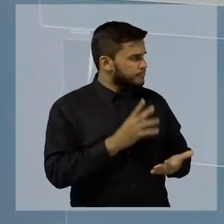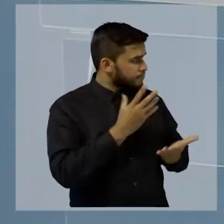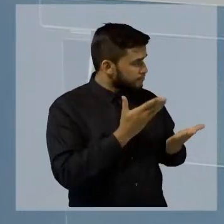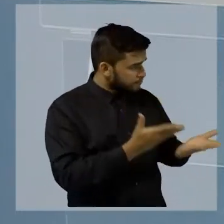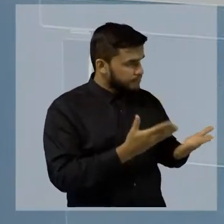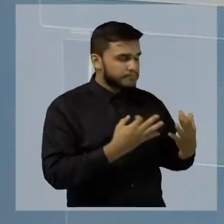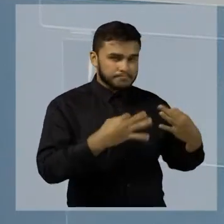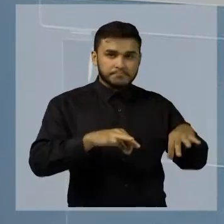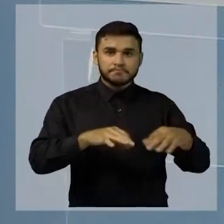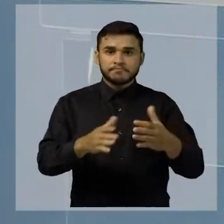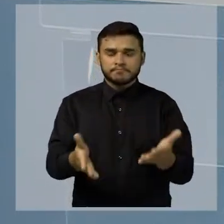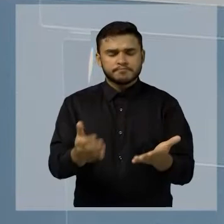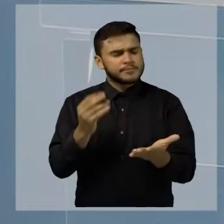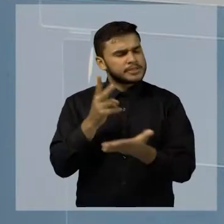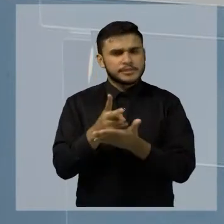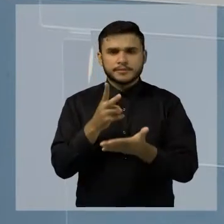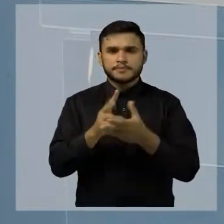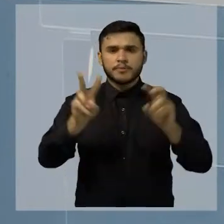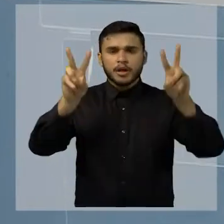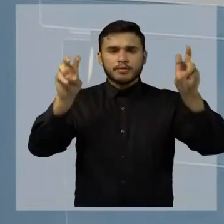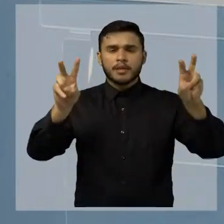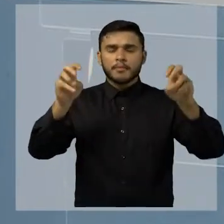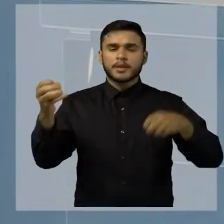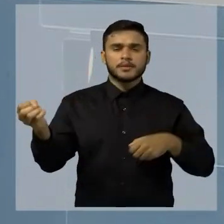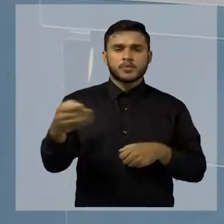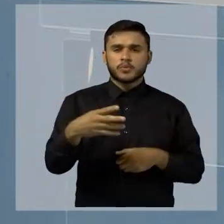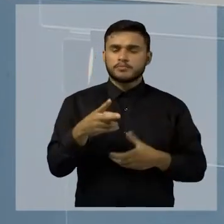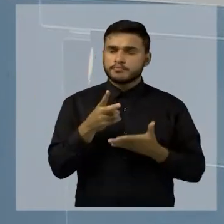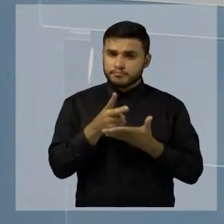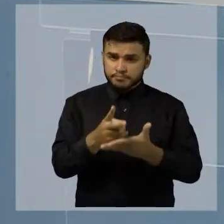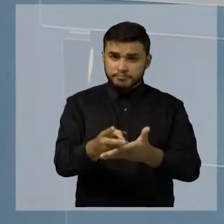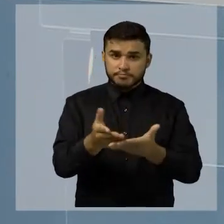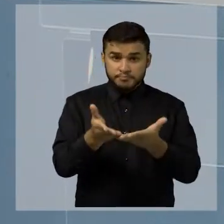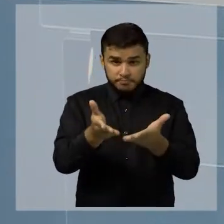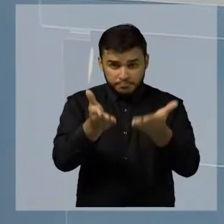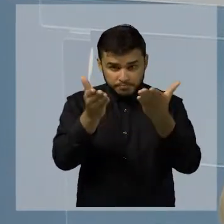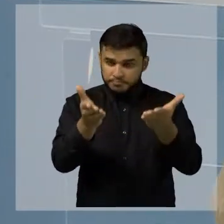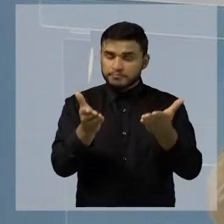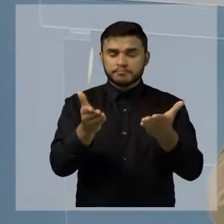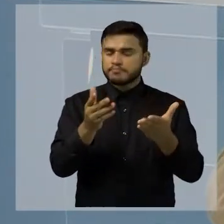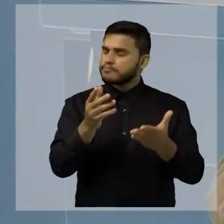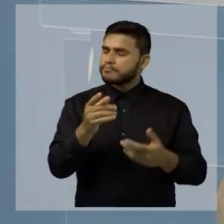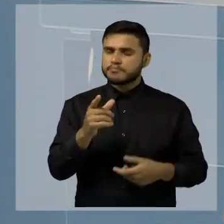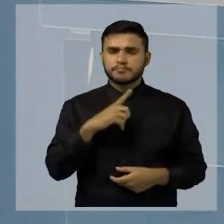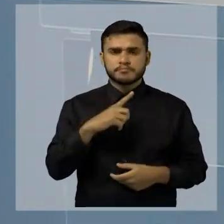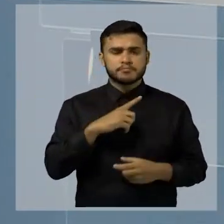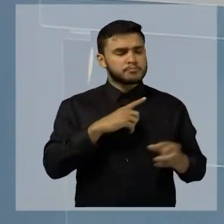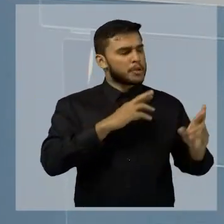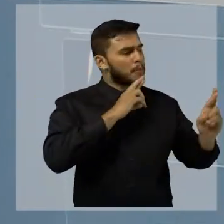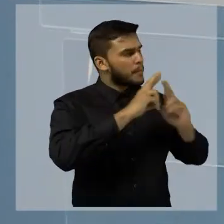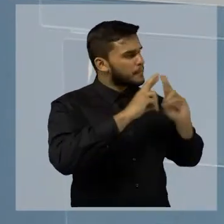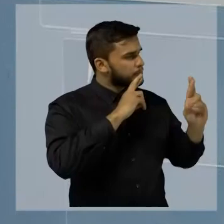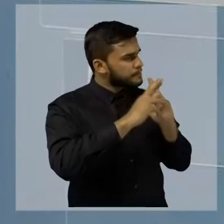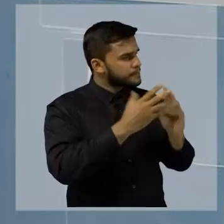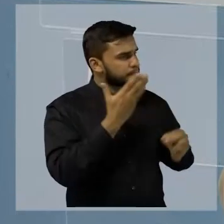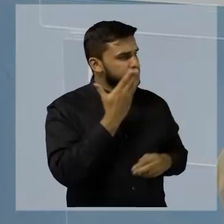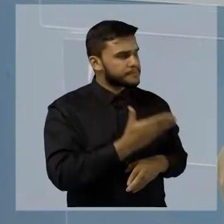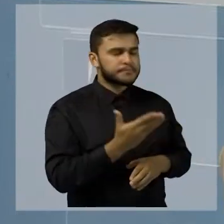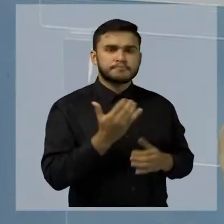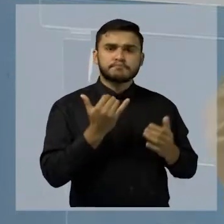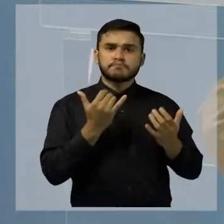importantes temas nos nossos próximos programas, sempre com entrevistados que têm informações, que